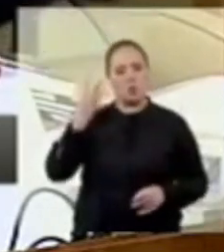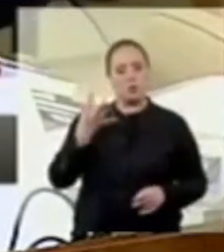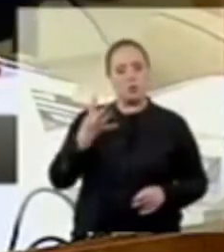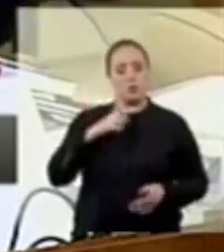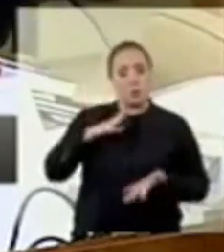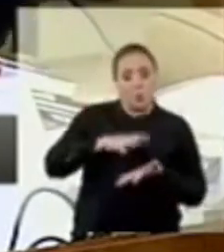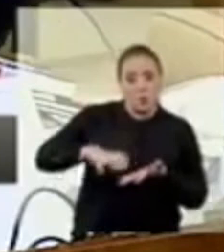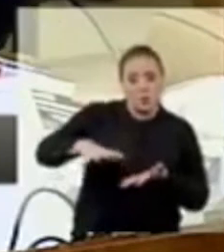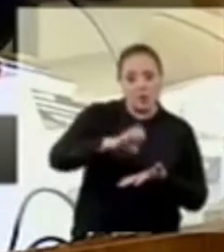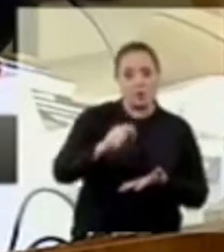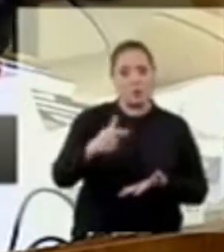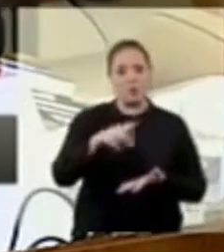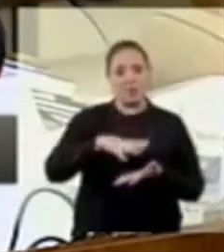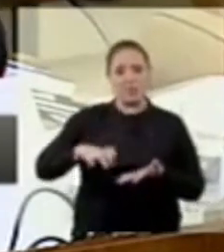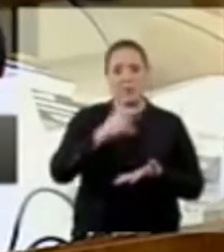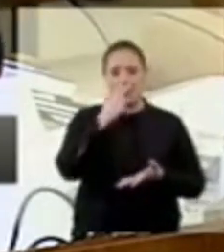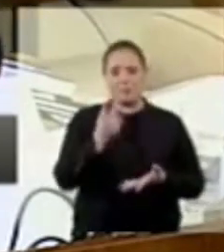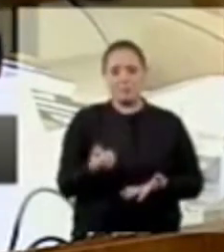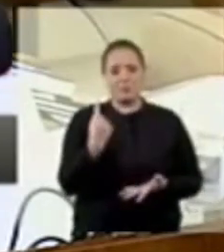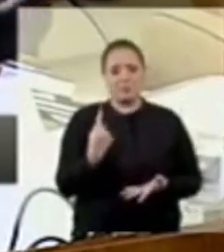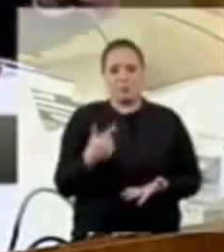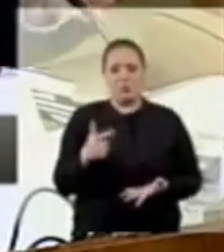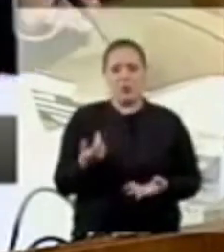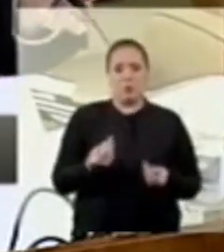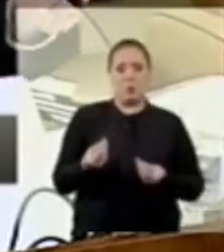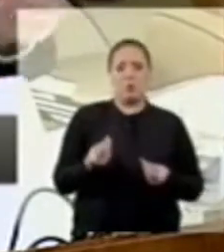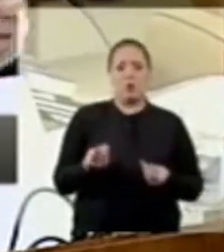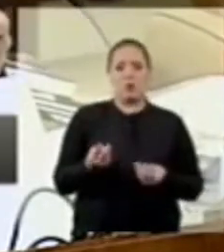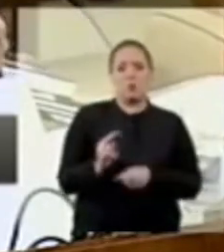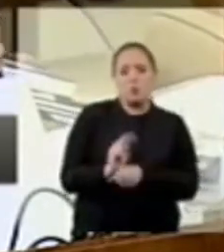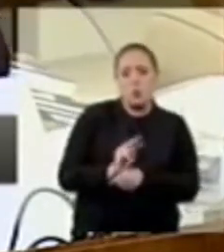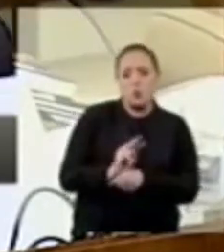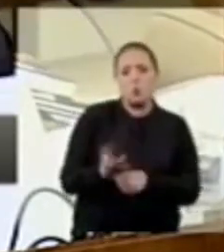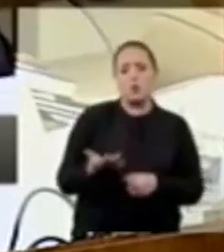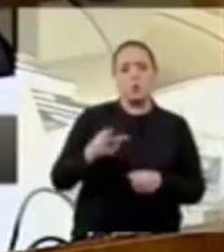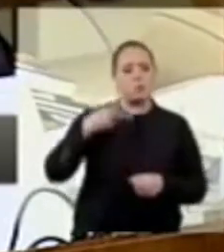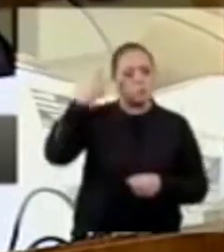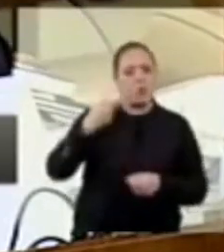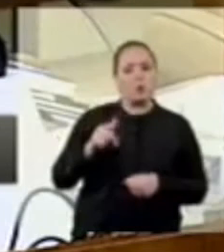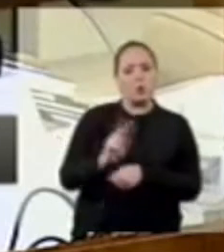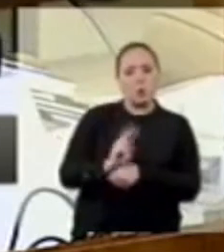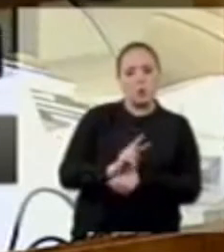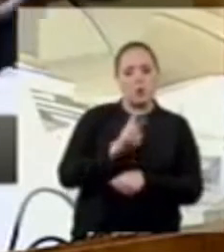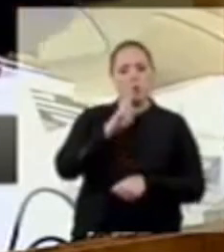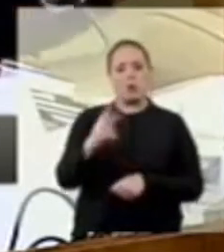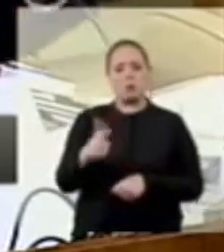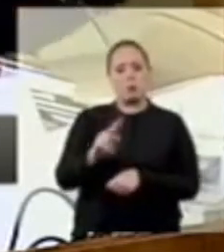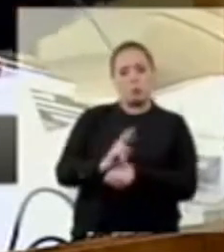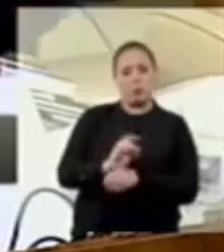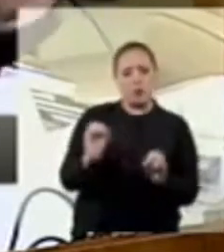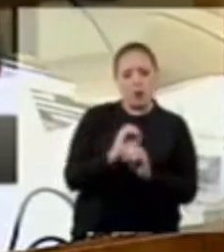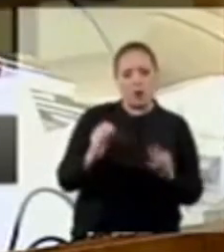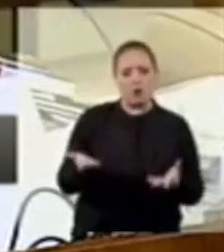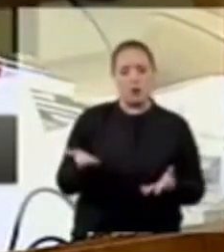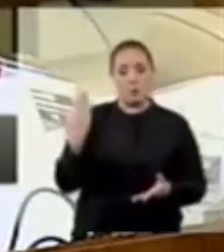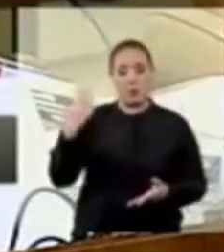você decide no escuro país não tem controle de políticas públicas em controle de desempenho tem outro resultado quando eu assumir a